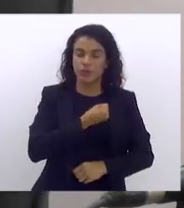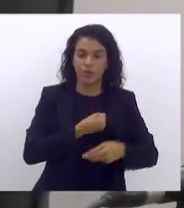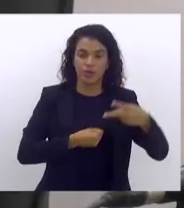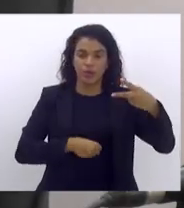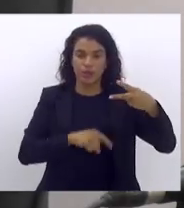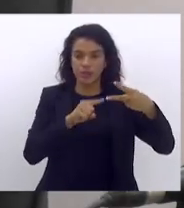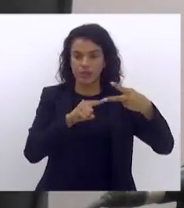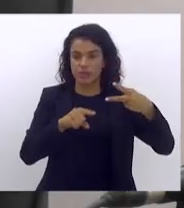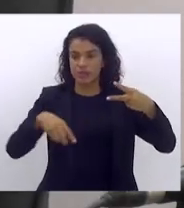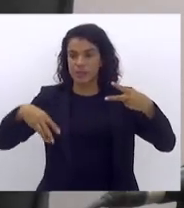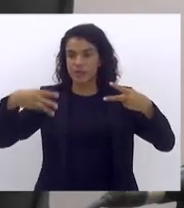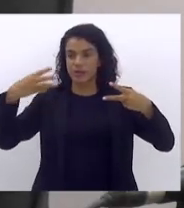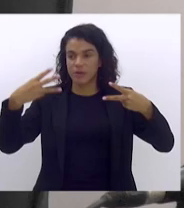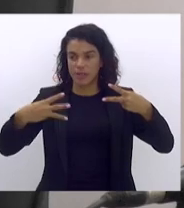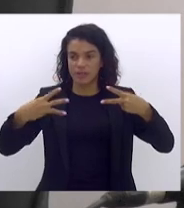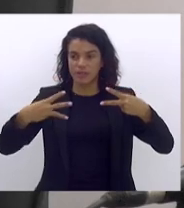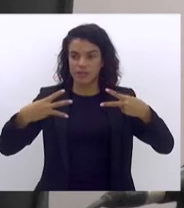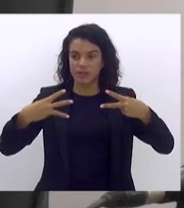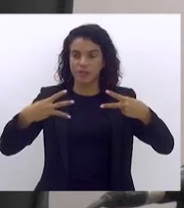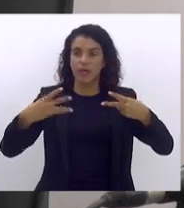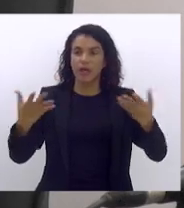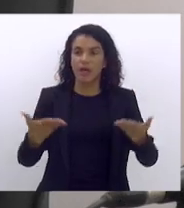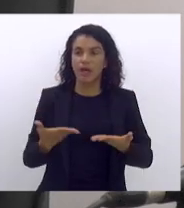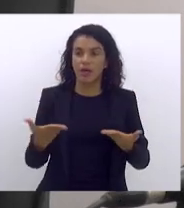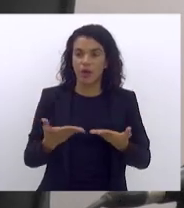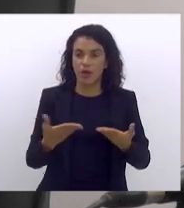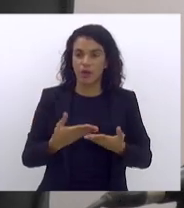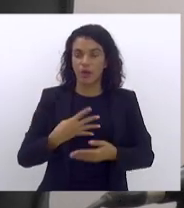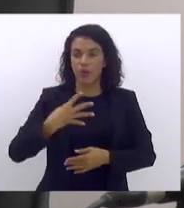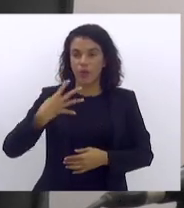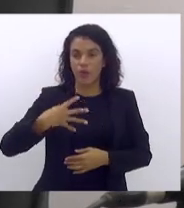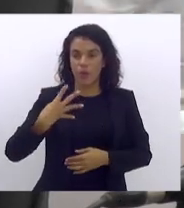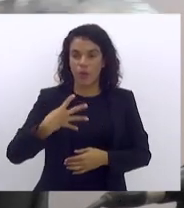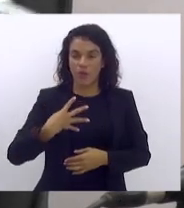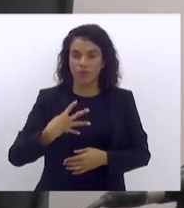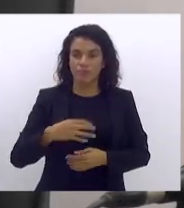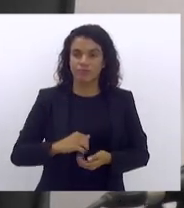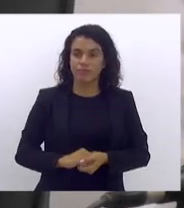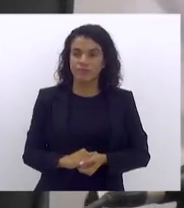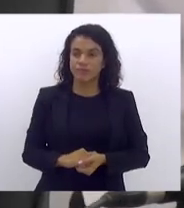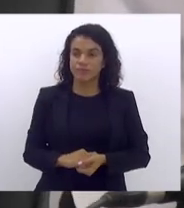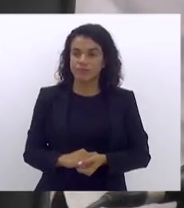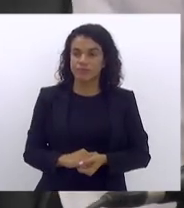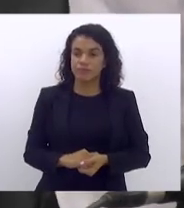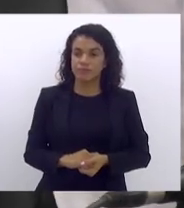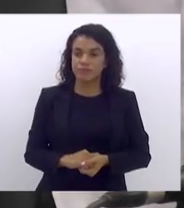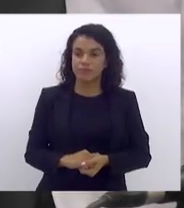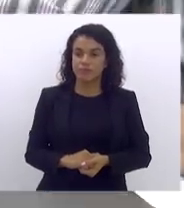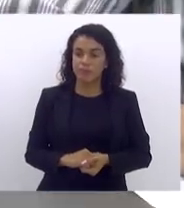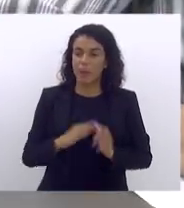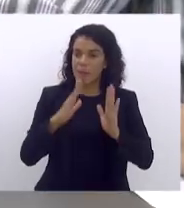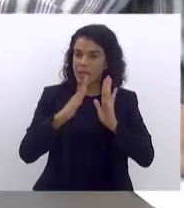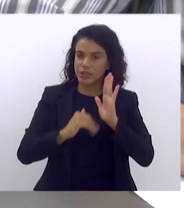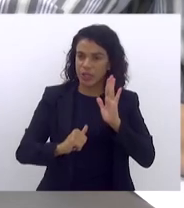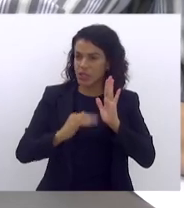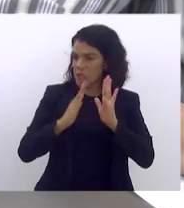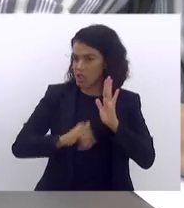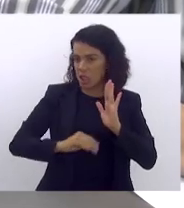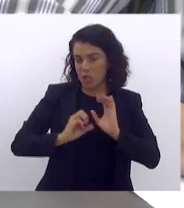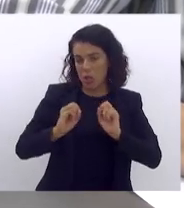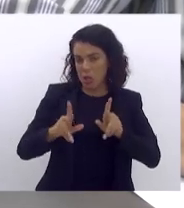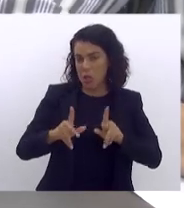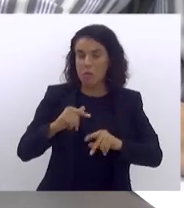2 e o item 3. Passemos ao item 4 da pauta. Presidente, rapidinho. Pois não, deputado Mink. Está retirado. Mas